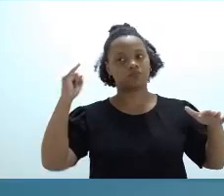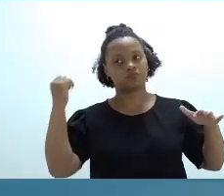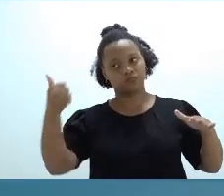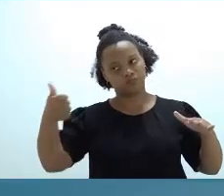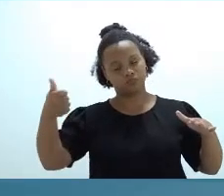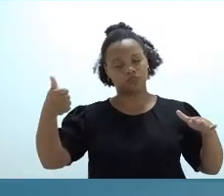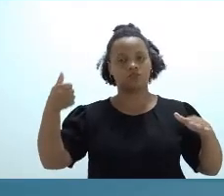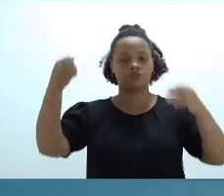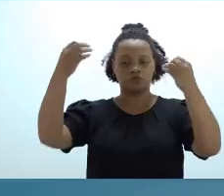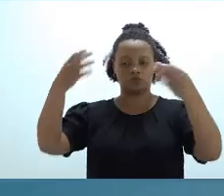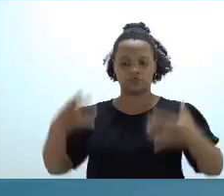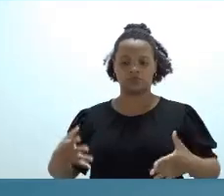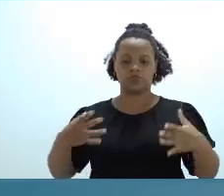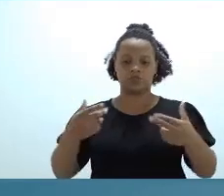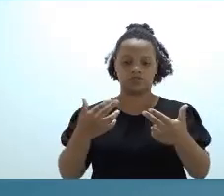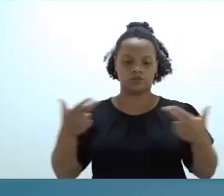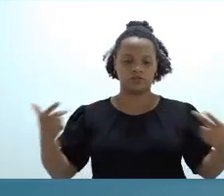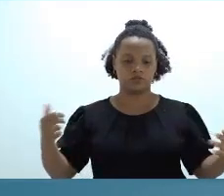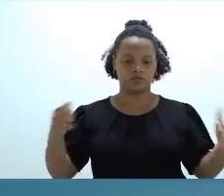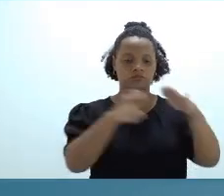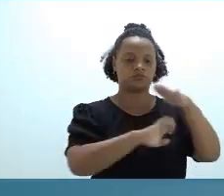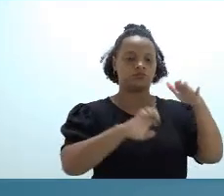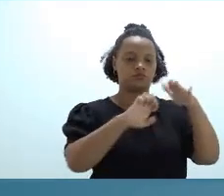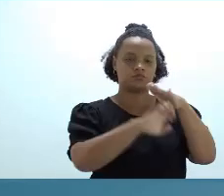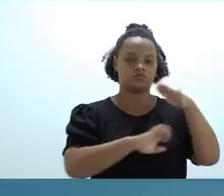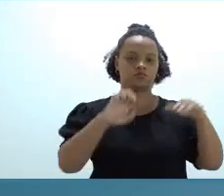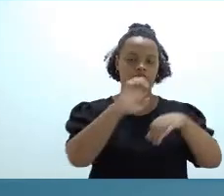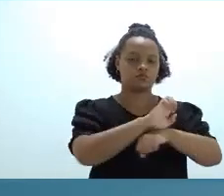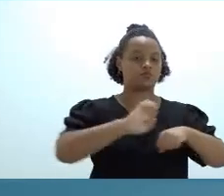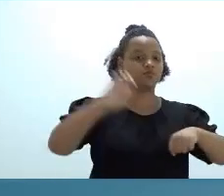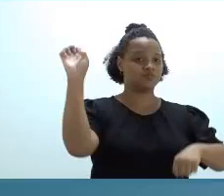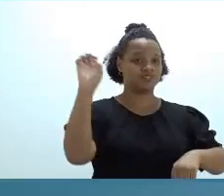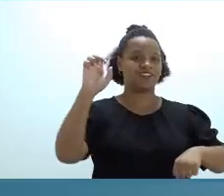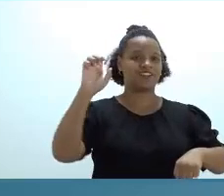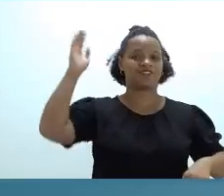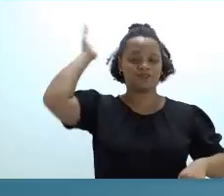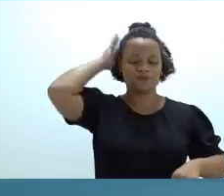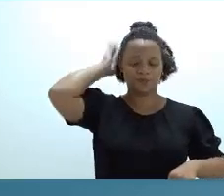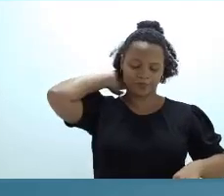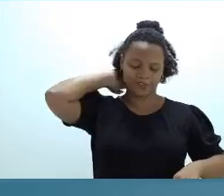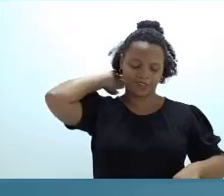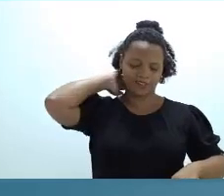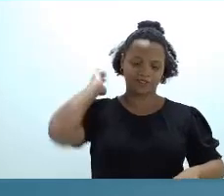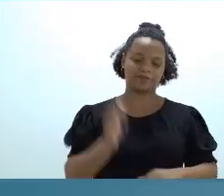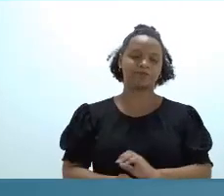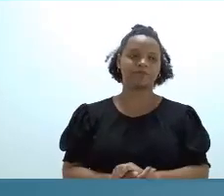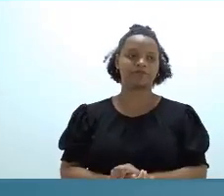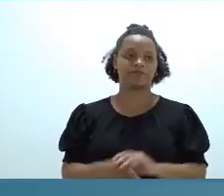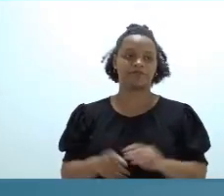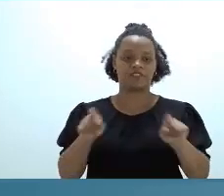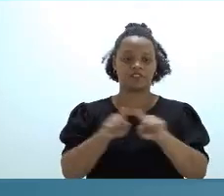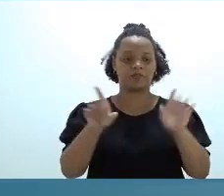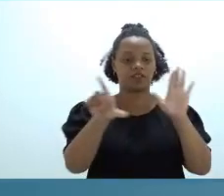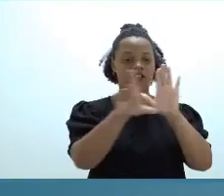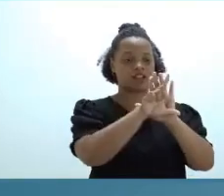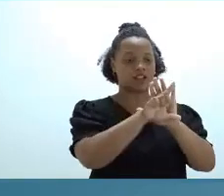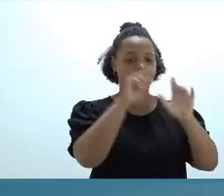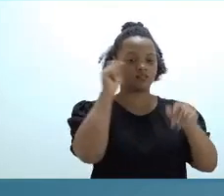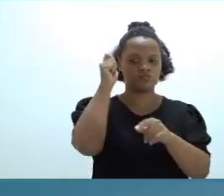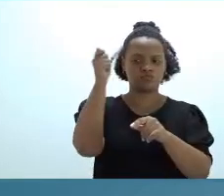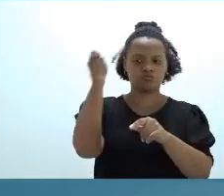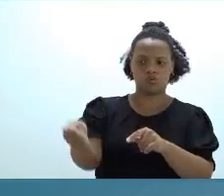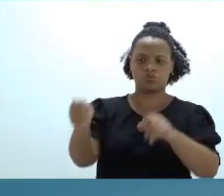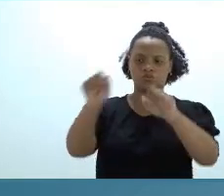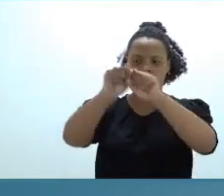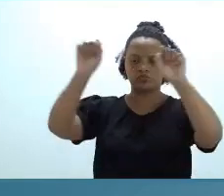Leis ou atos normativos editados para dispor acerca da competência de órgãos do TJPA podem ter sua eficácia